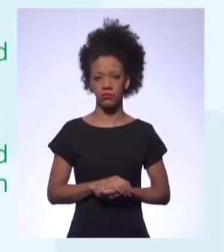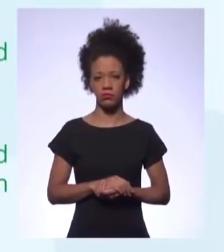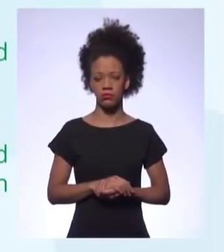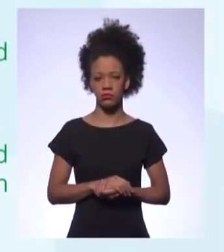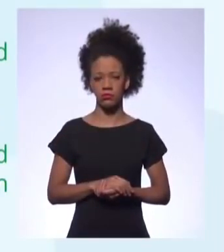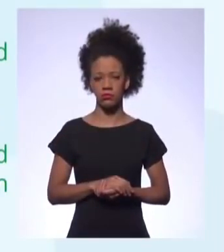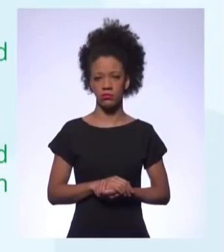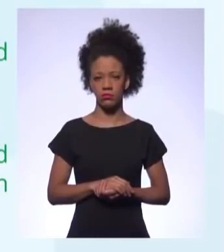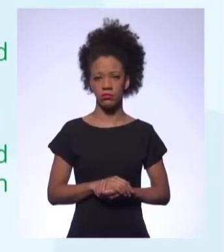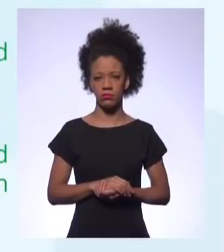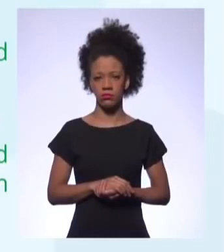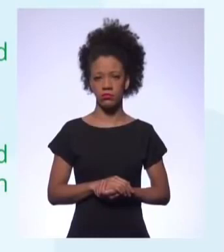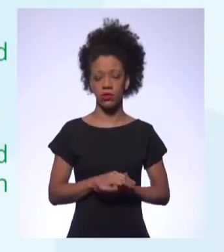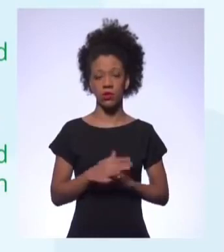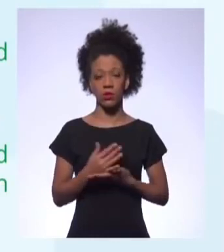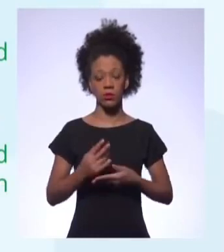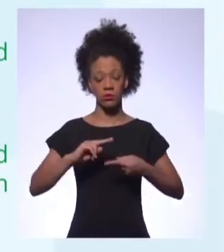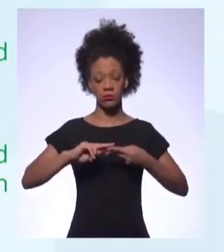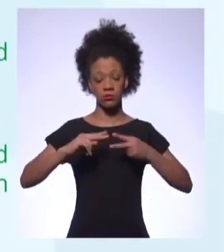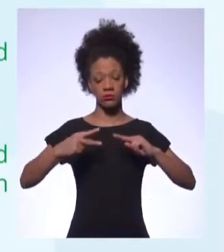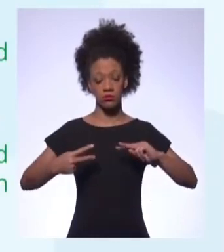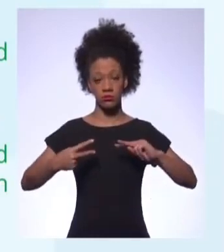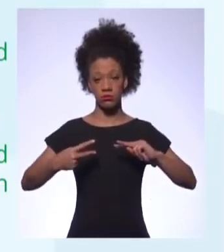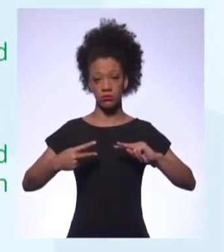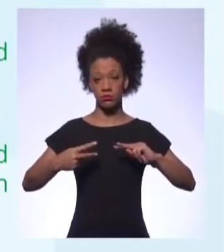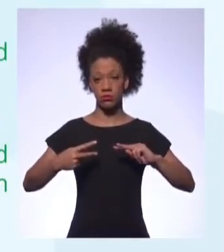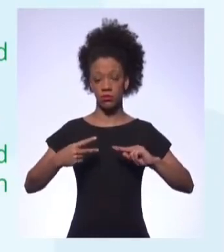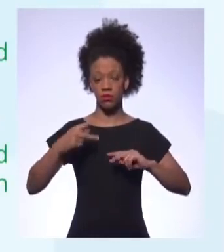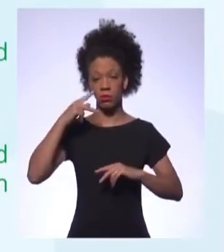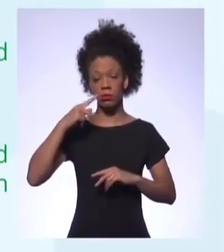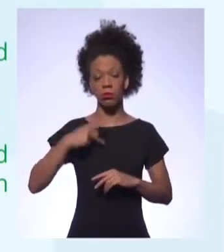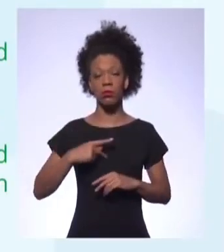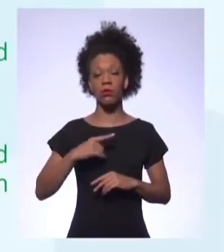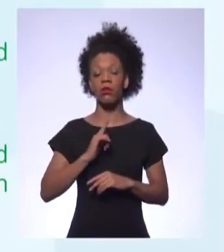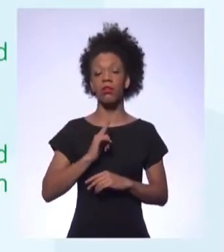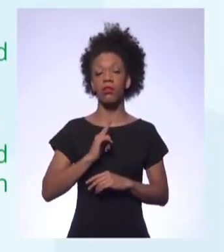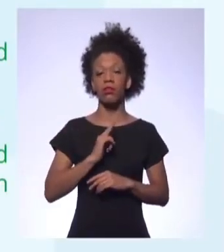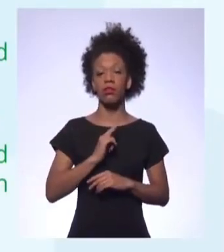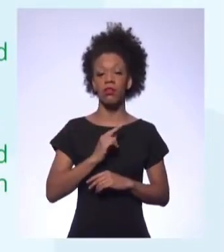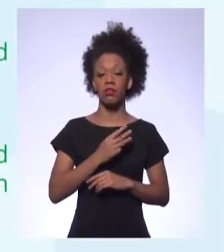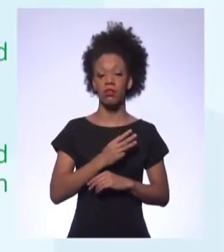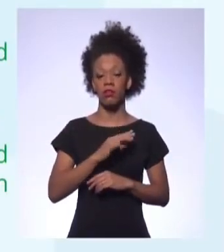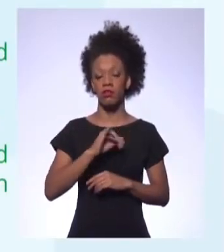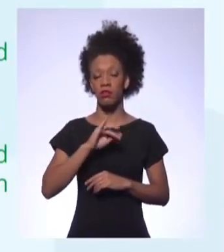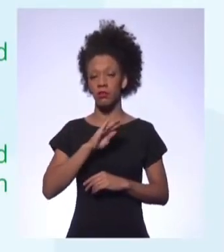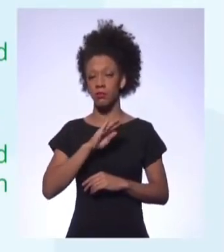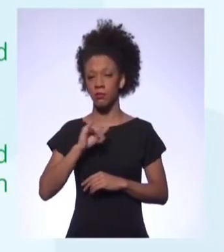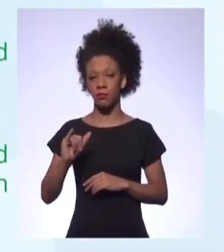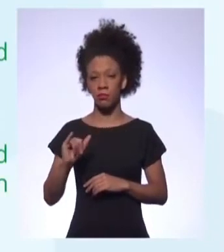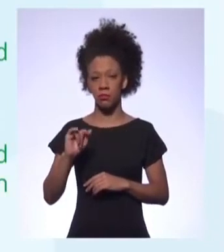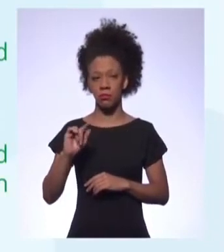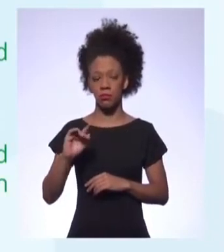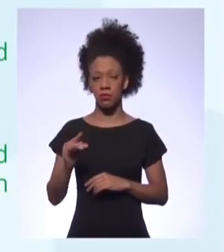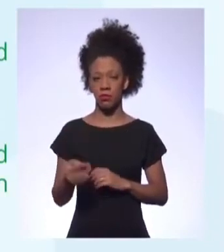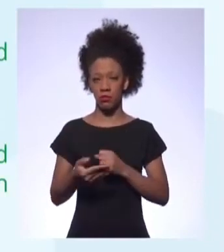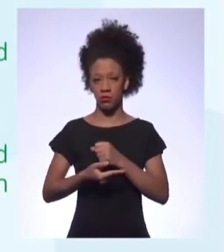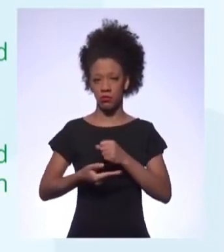bases. O DNA humano consiste em aproximadamente 3 bilhões de bases. And more than